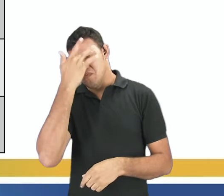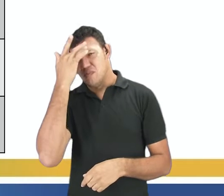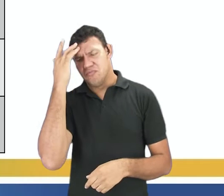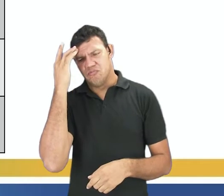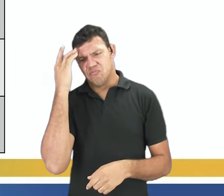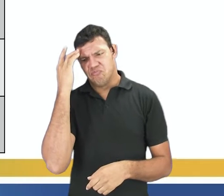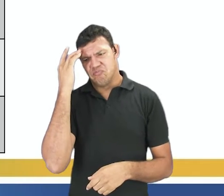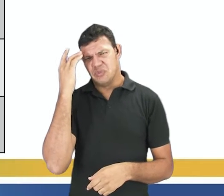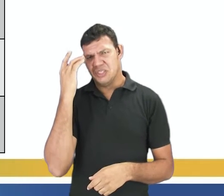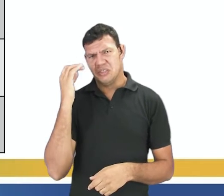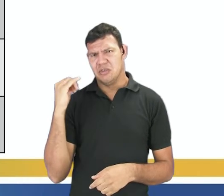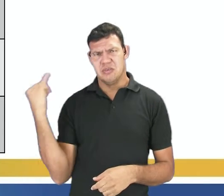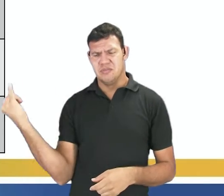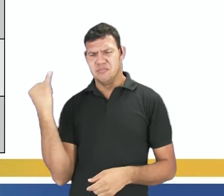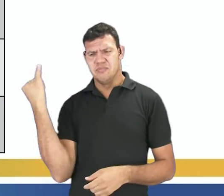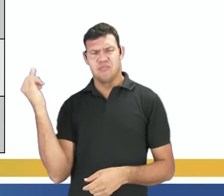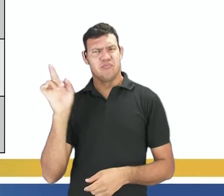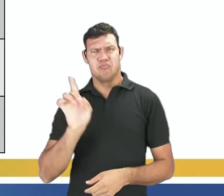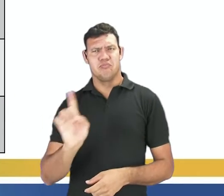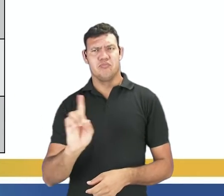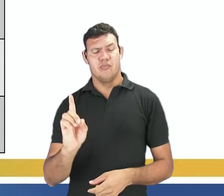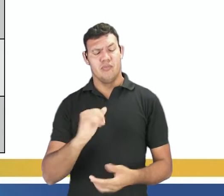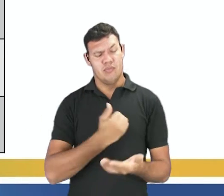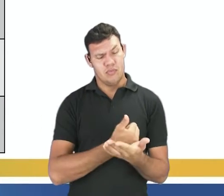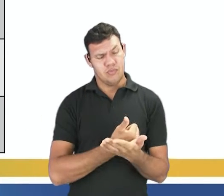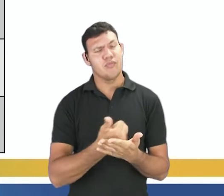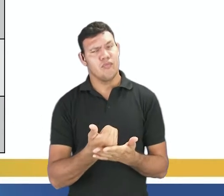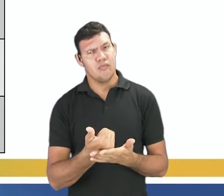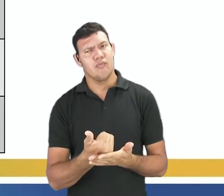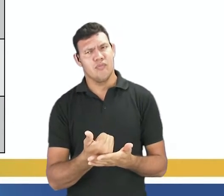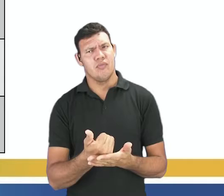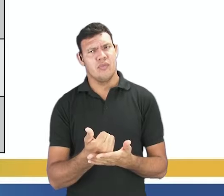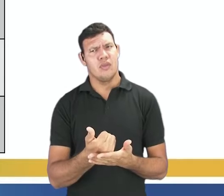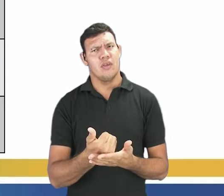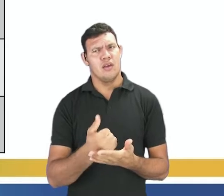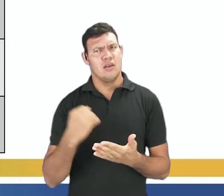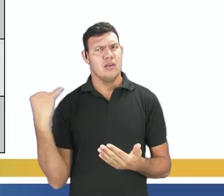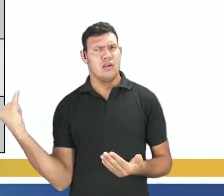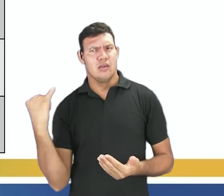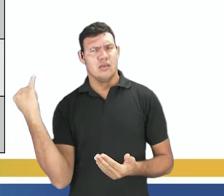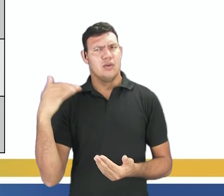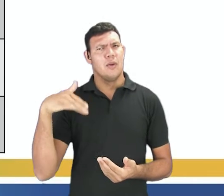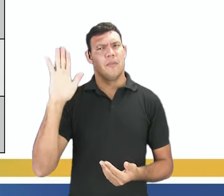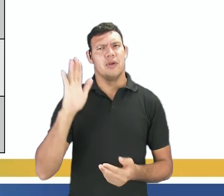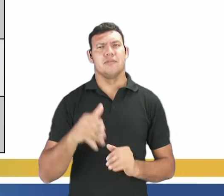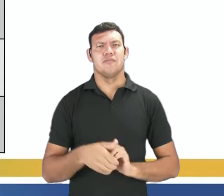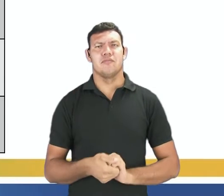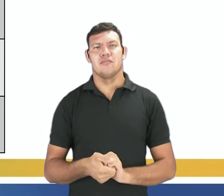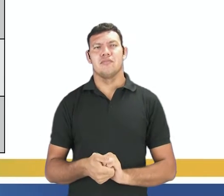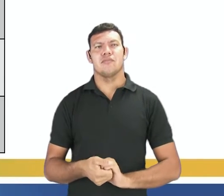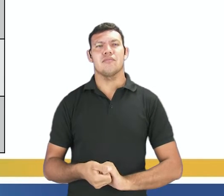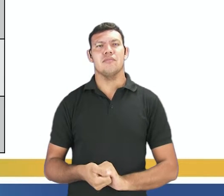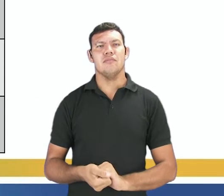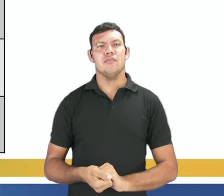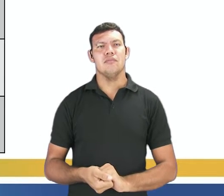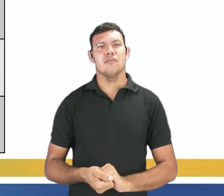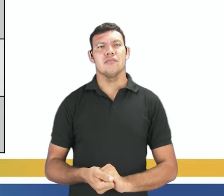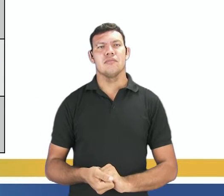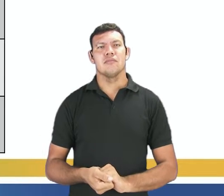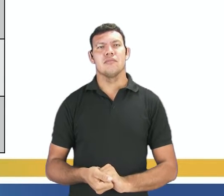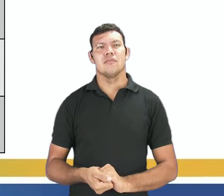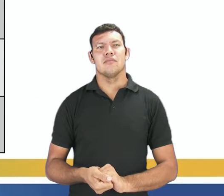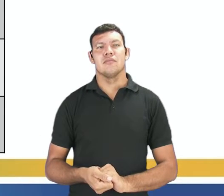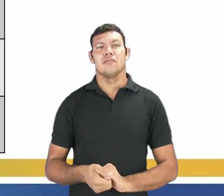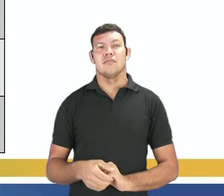sujeito é menos importante do que a ação ou que não sabemos quem ou que ele é. Entenderam? Voz ativa nós focamos